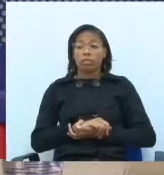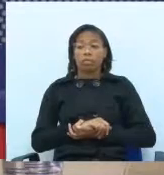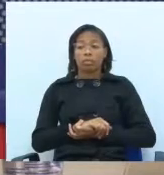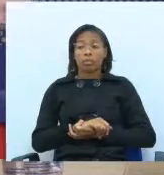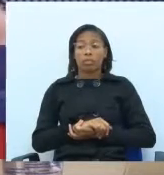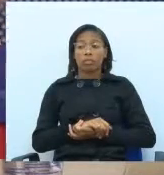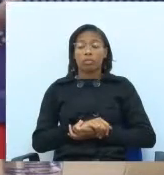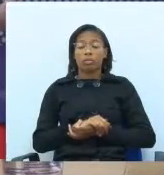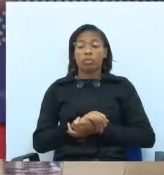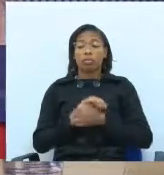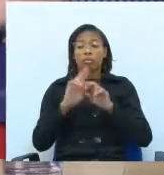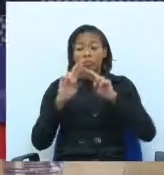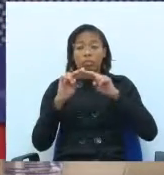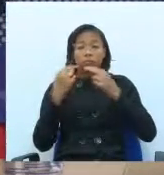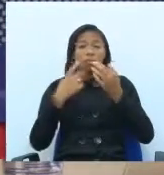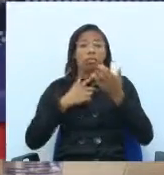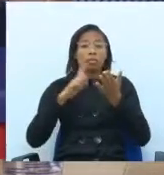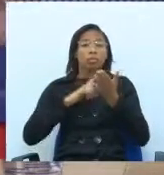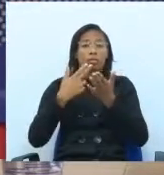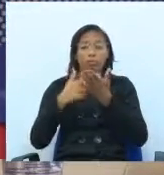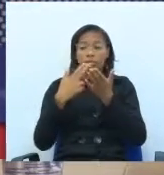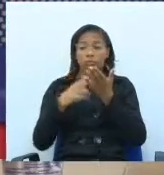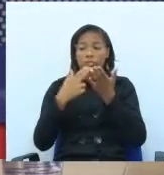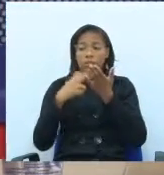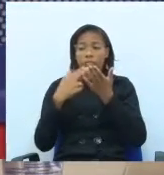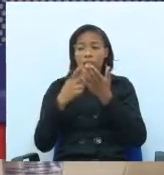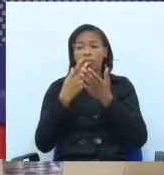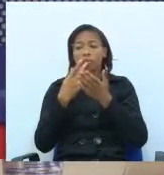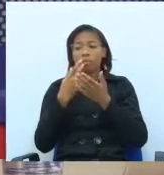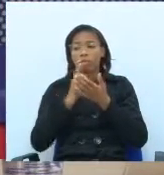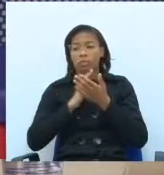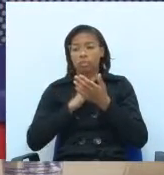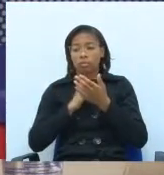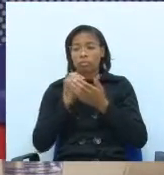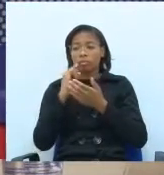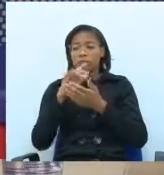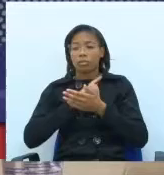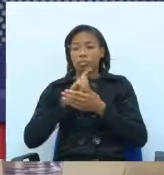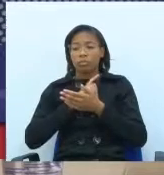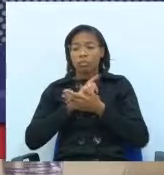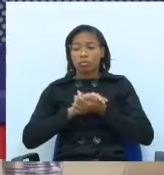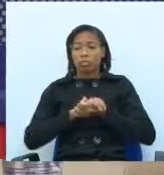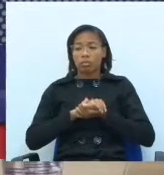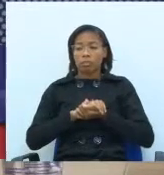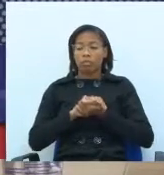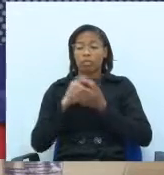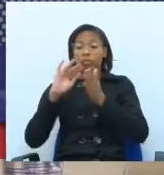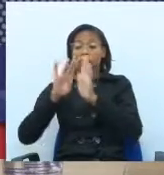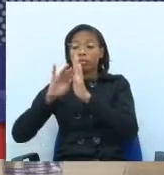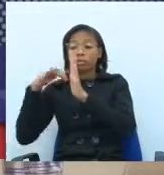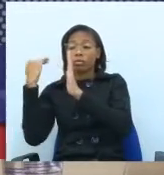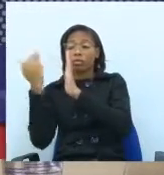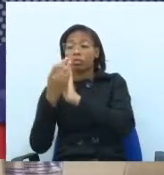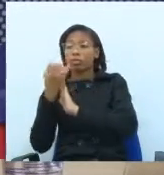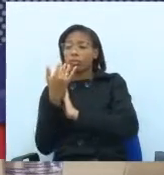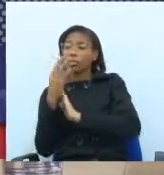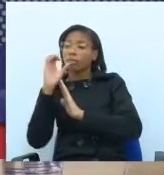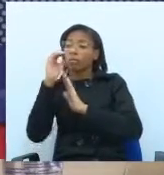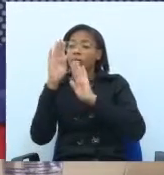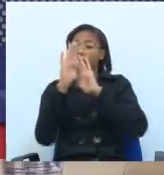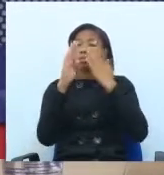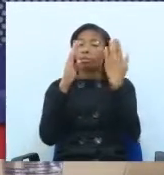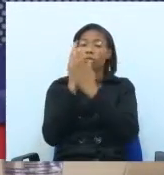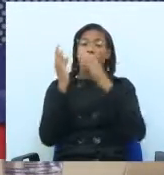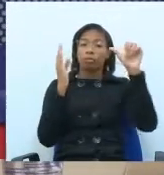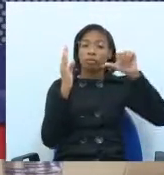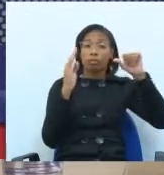até em função de toda essa polêmica que houve, vamos tentar pegar se aqui há um lado positivo, é que justamente ela